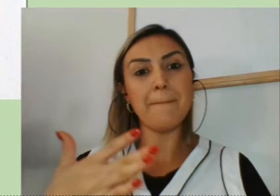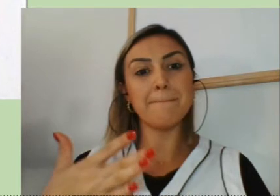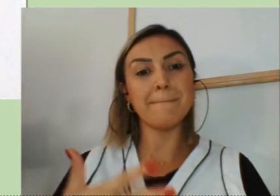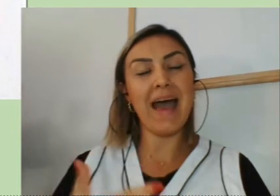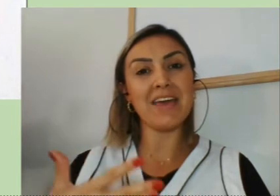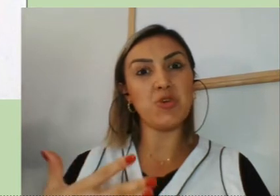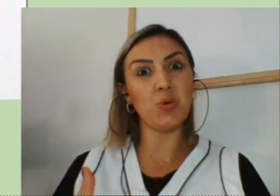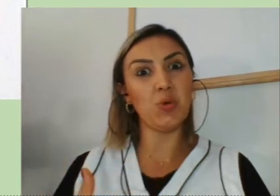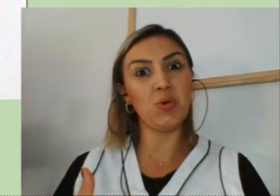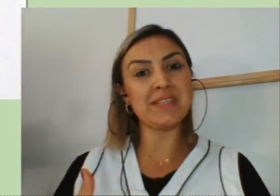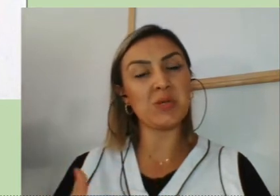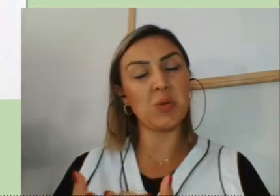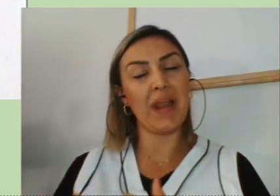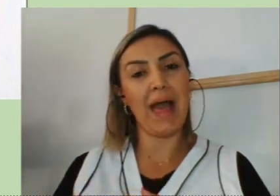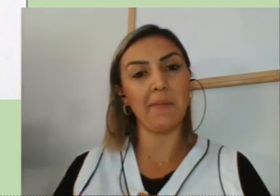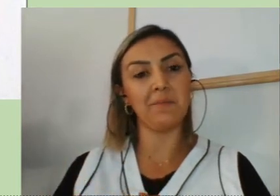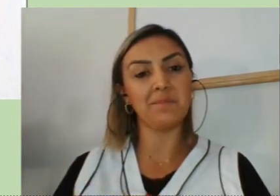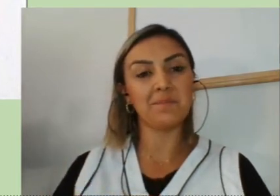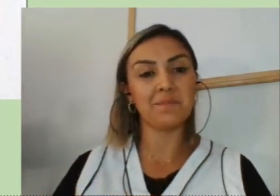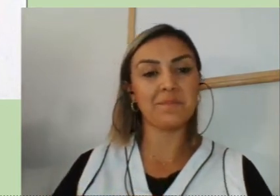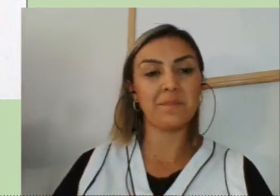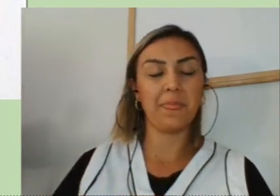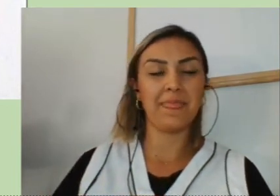letra maiúscula.